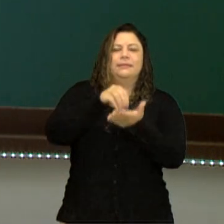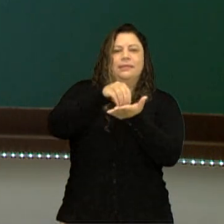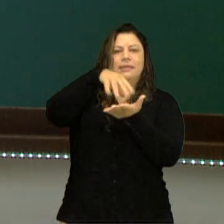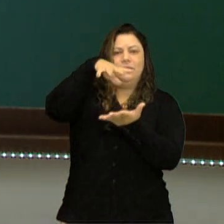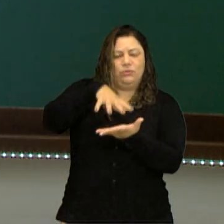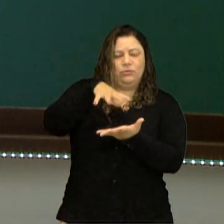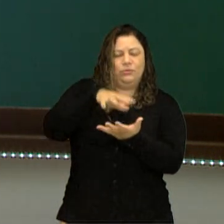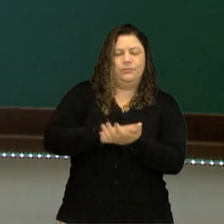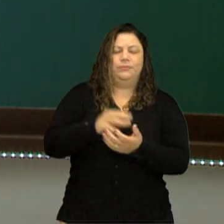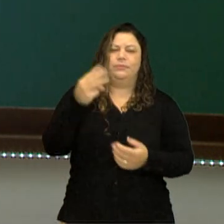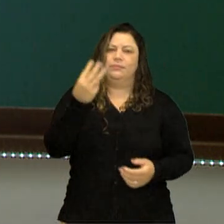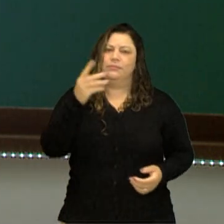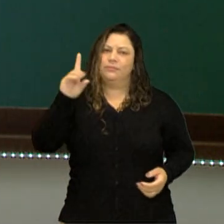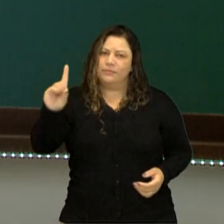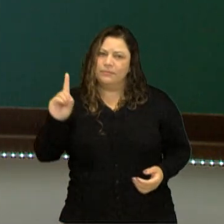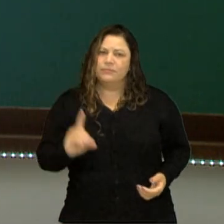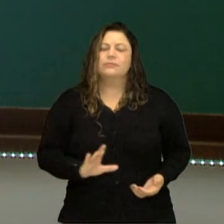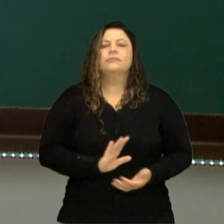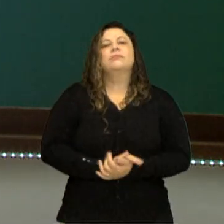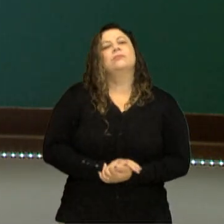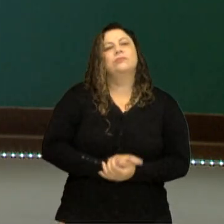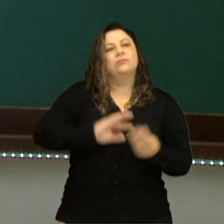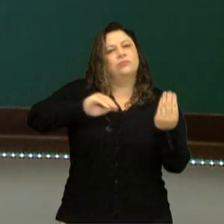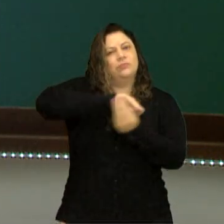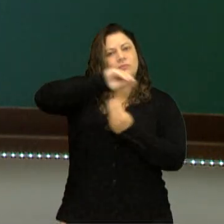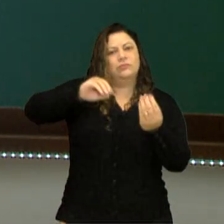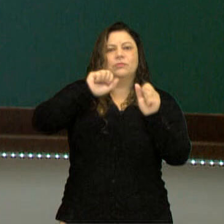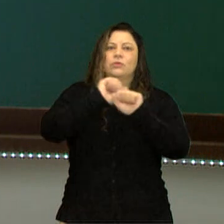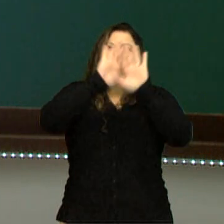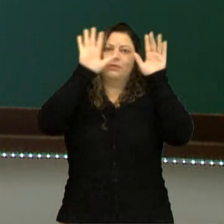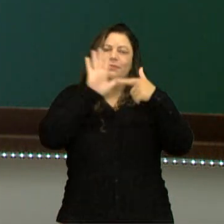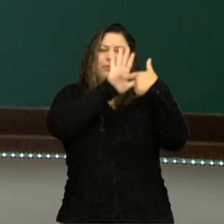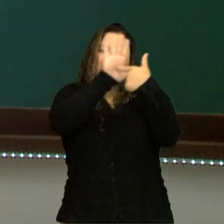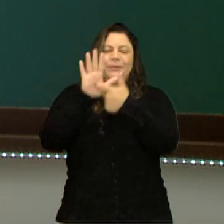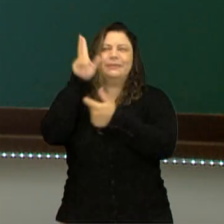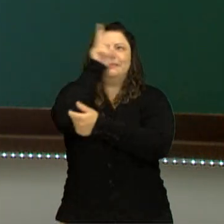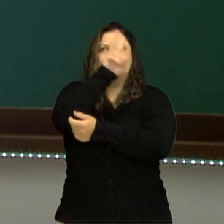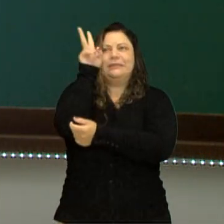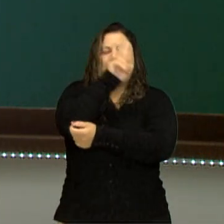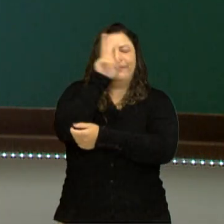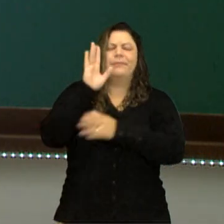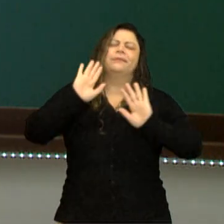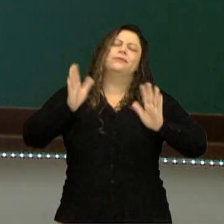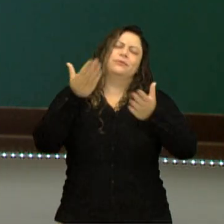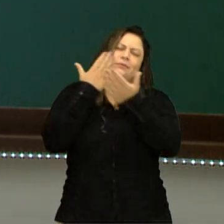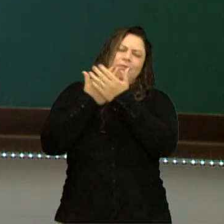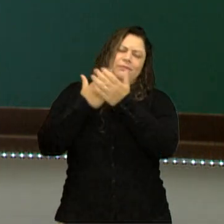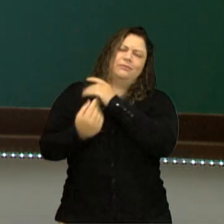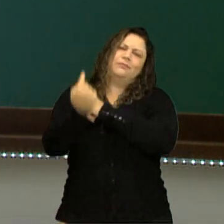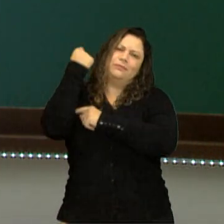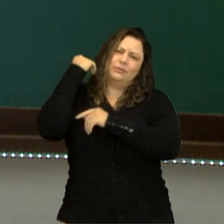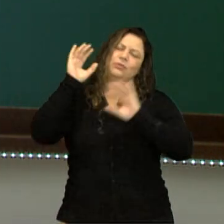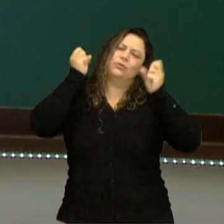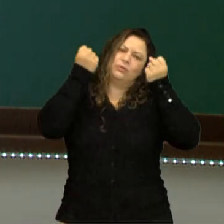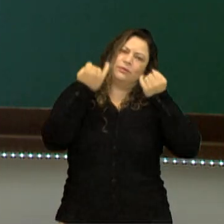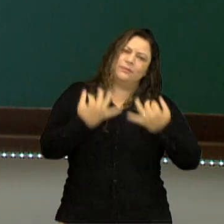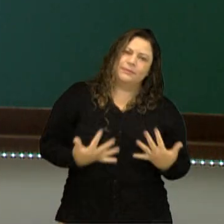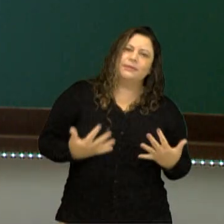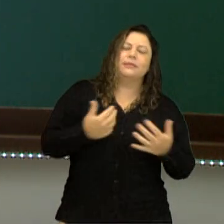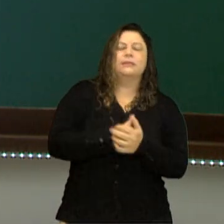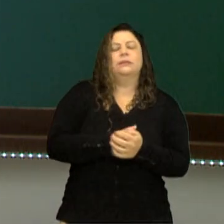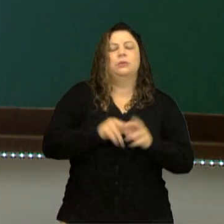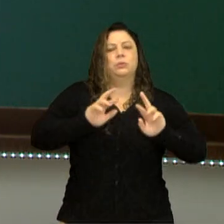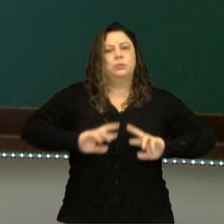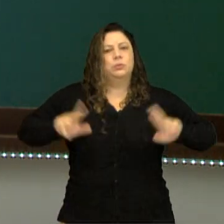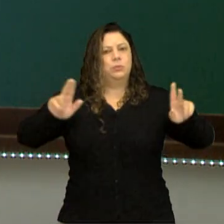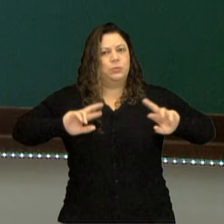três dimensões. Tranquilo? Então aqui a gente já esclareceu a diferença, relembramos, que a gente já em outros vídeos falamos sobre isso, a diferença de corpos